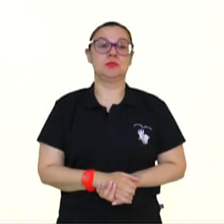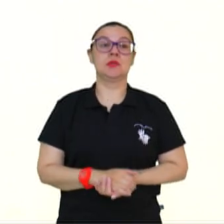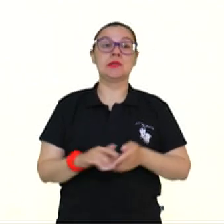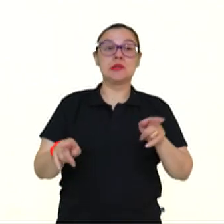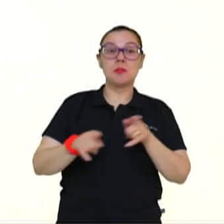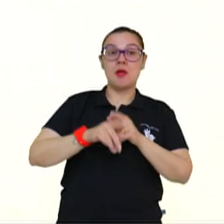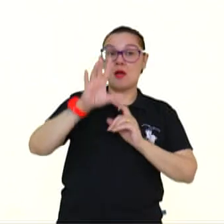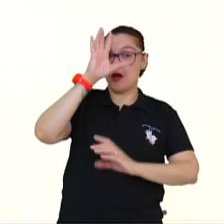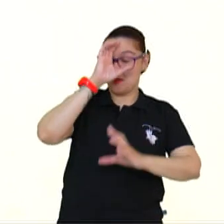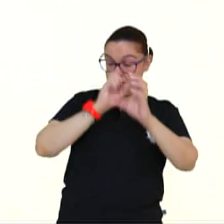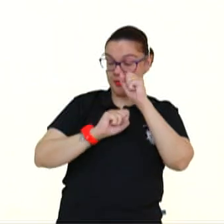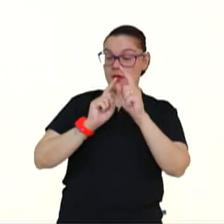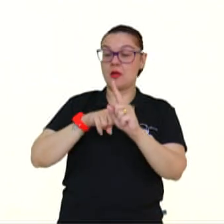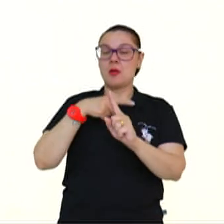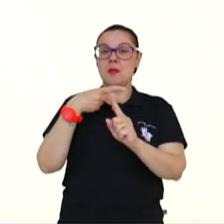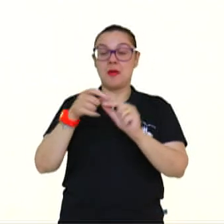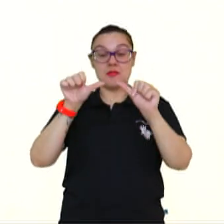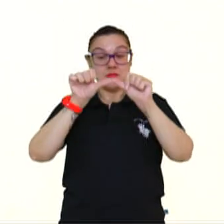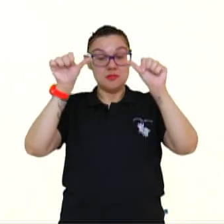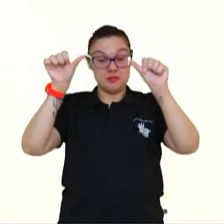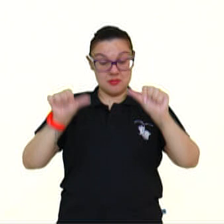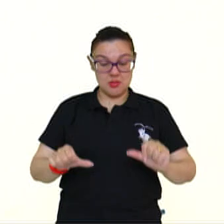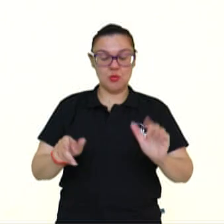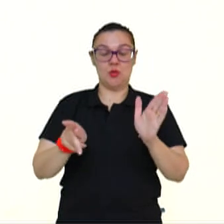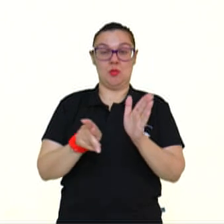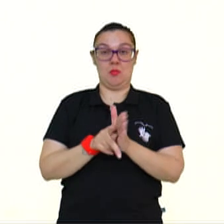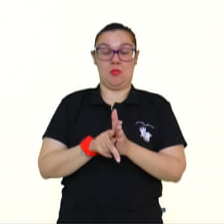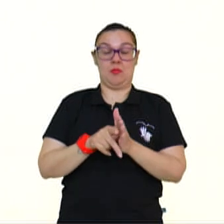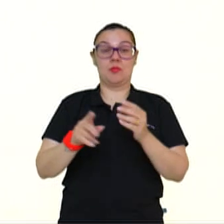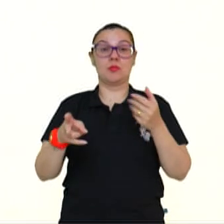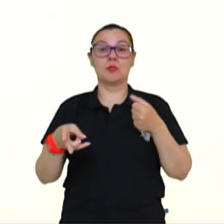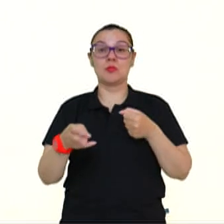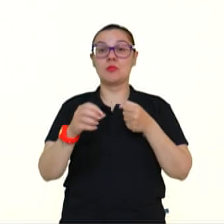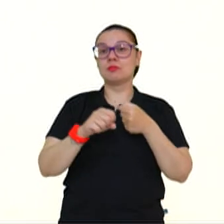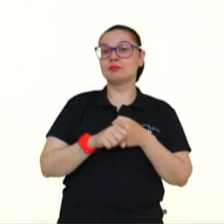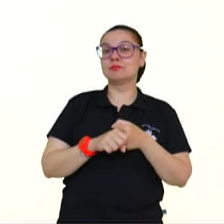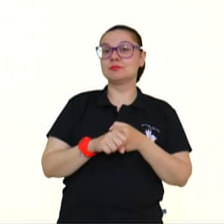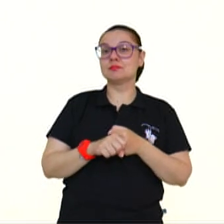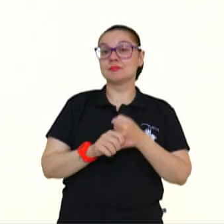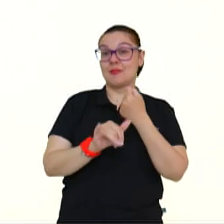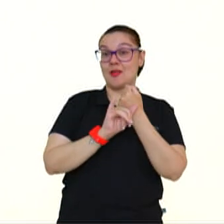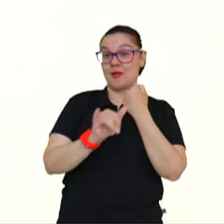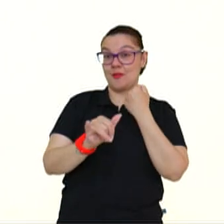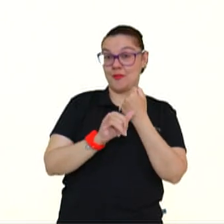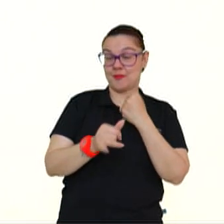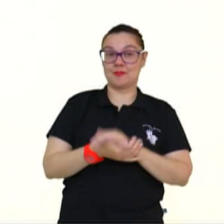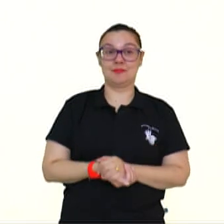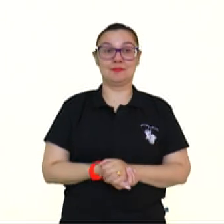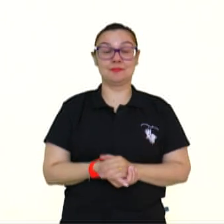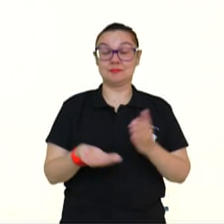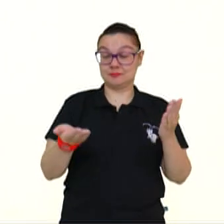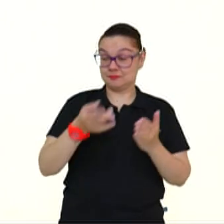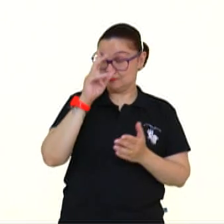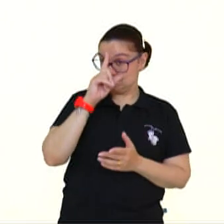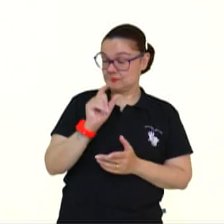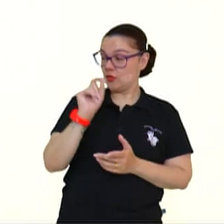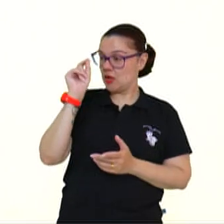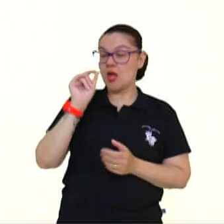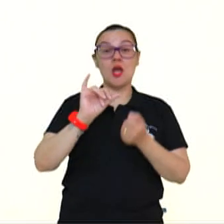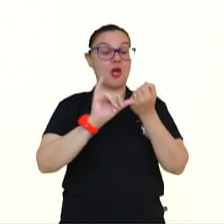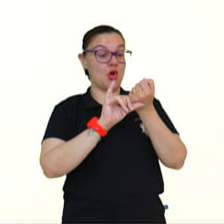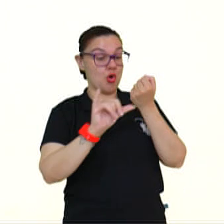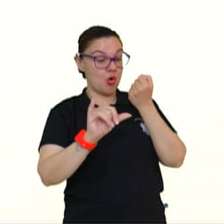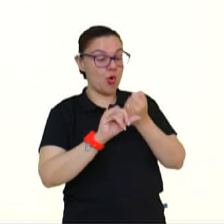aprender um pouco mais sobre os elementos estruturais de uma crônica. Vamos relembrar umas coisinhas. Crônica é um